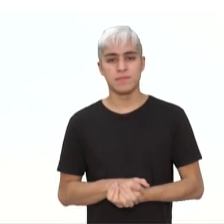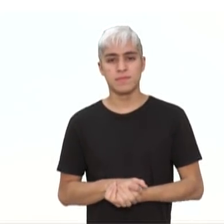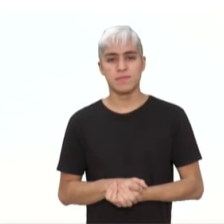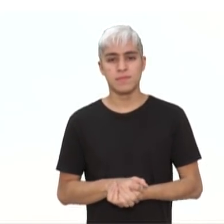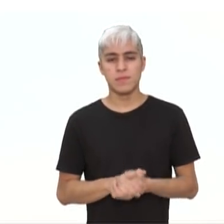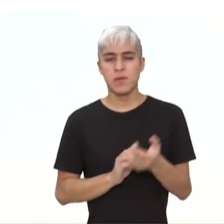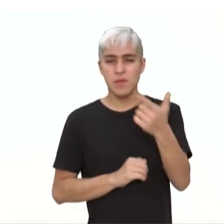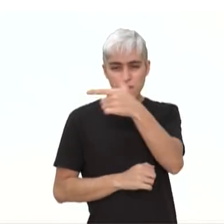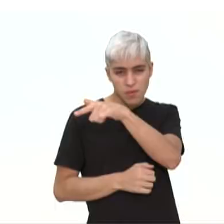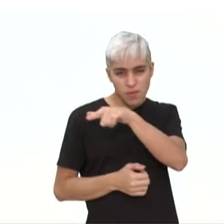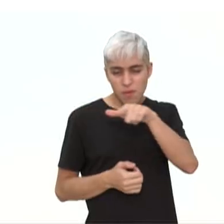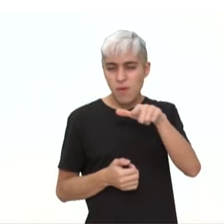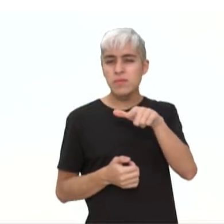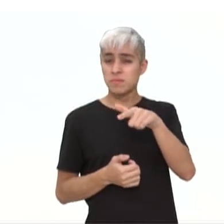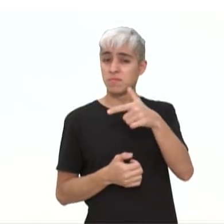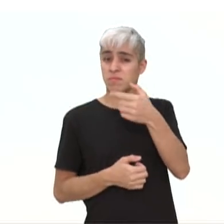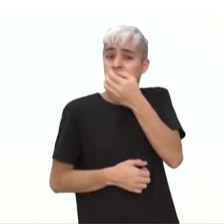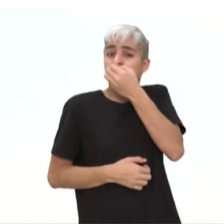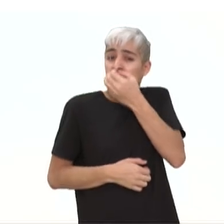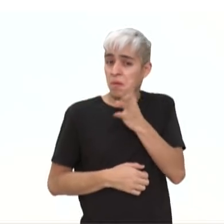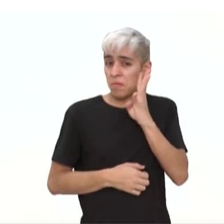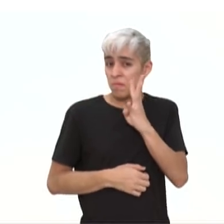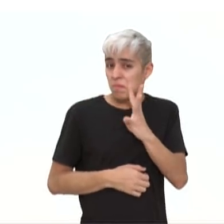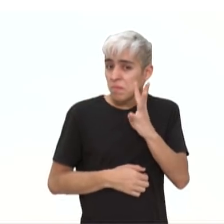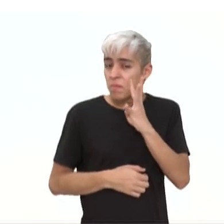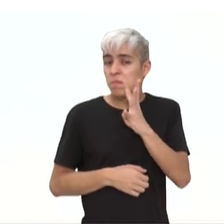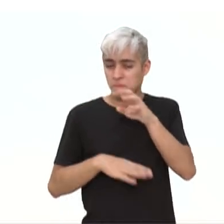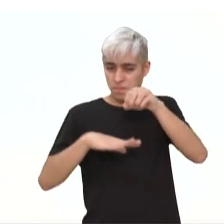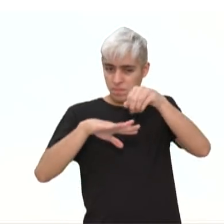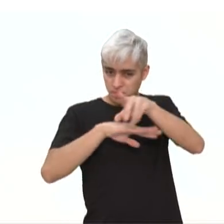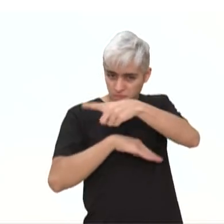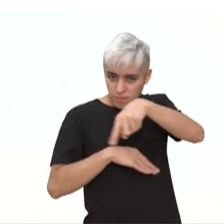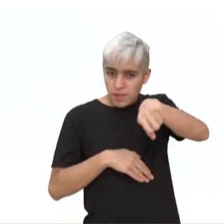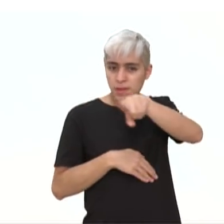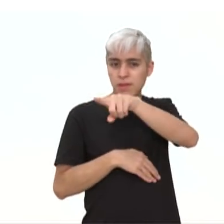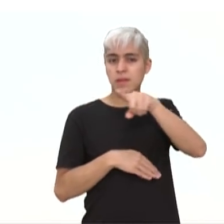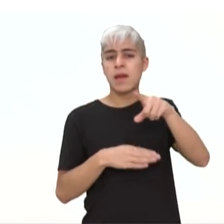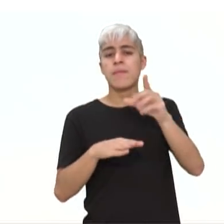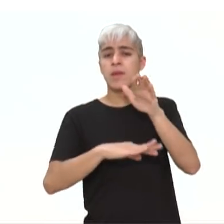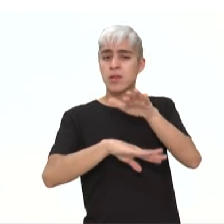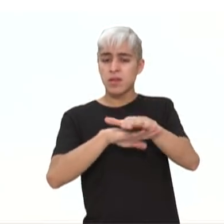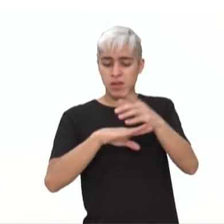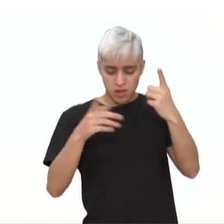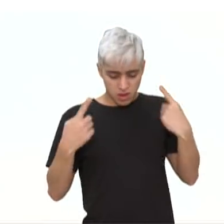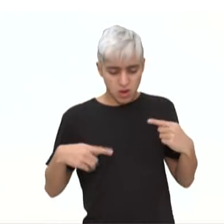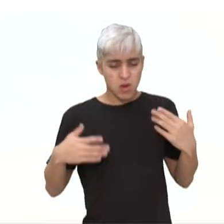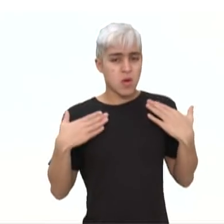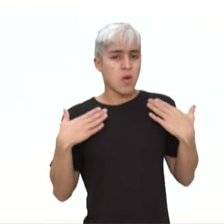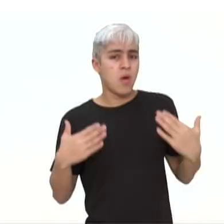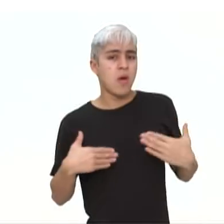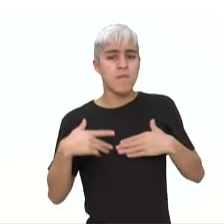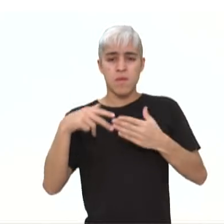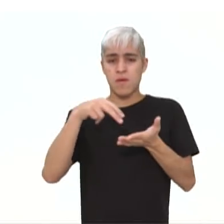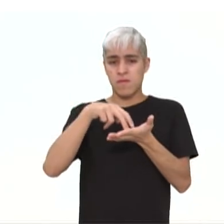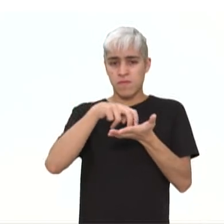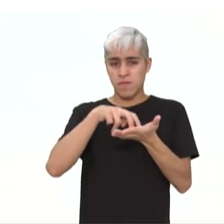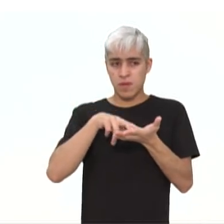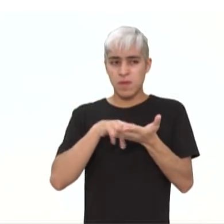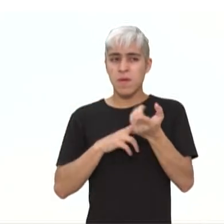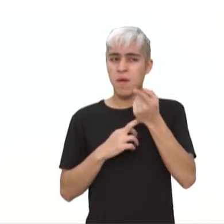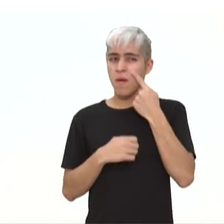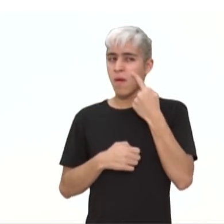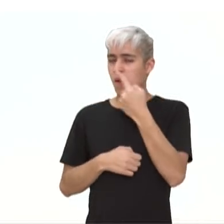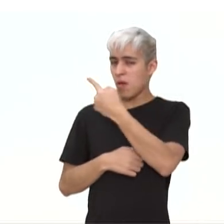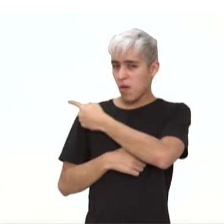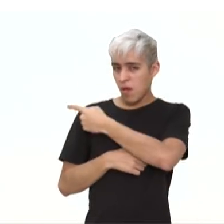Outro exercício que é bastante legal de alongamento para estar passando para vocês para trabalhar a flexibilidade é esse exercício aqui, onde vocês estão vendo ali